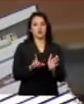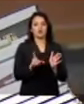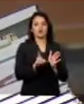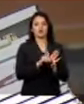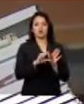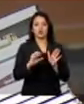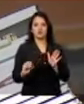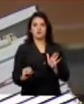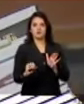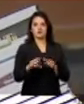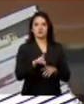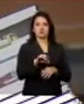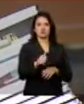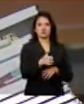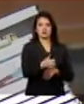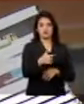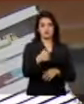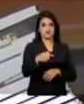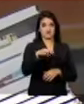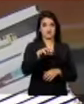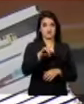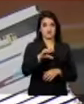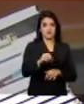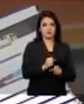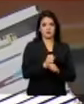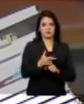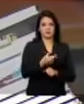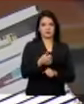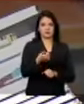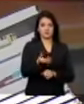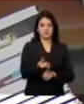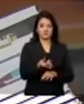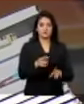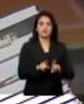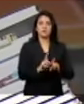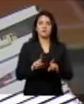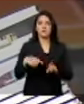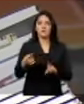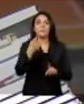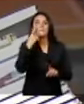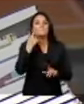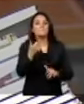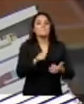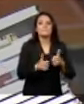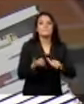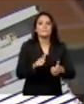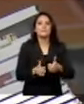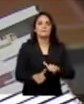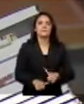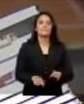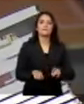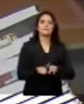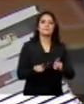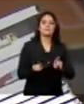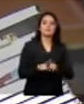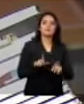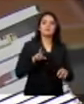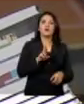2016 e, posteriormente, quando da análise sobre a sistemática da repercussão geral e